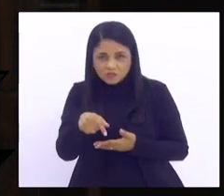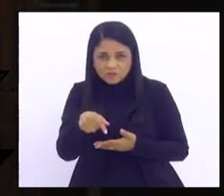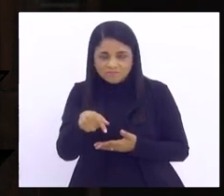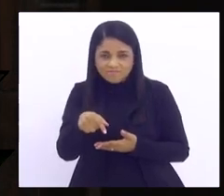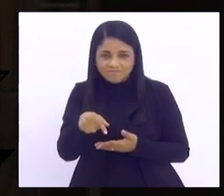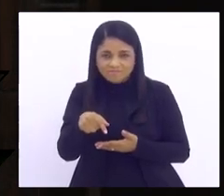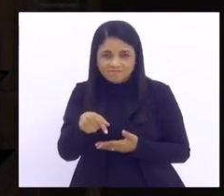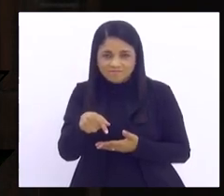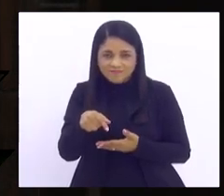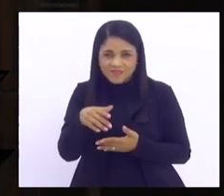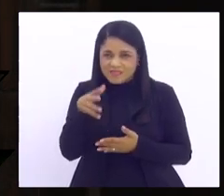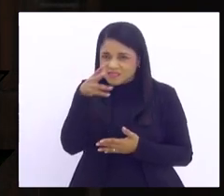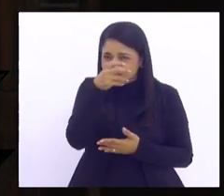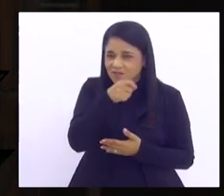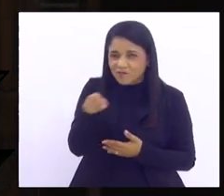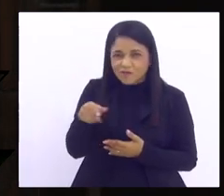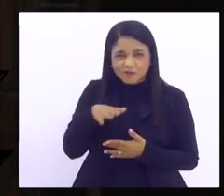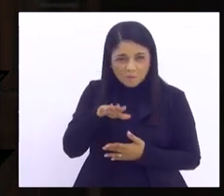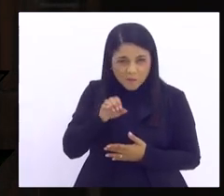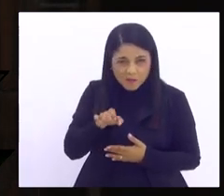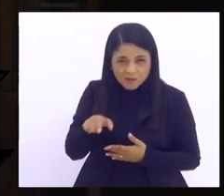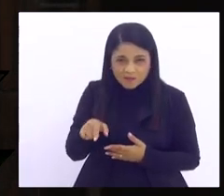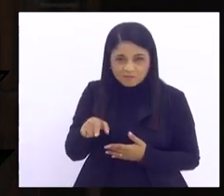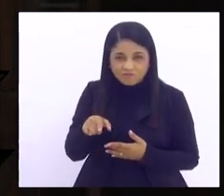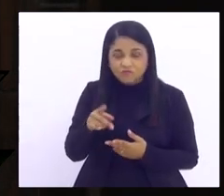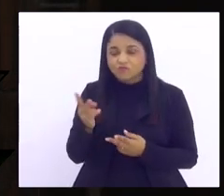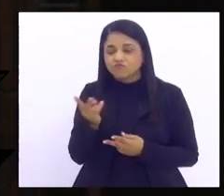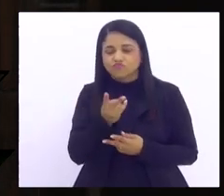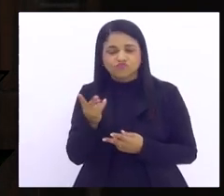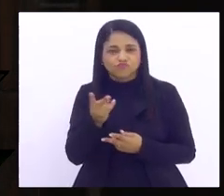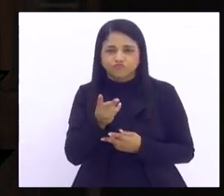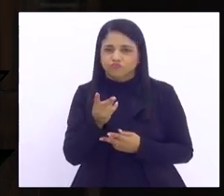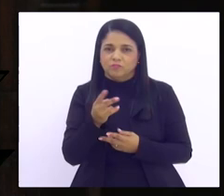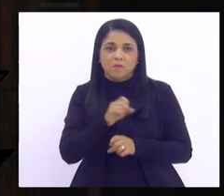maior. Ambas as vidas são invioláveis.